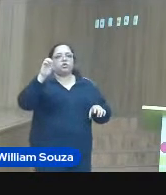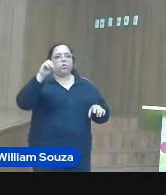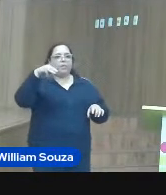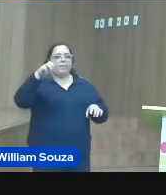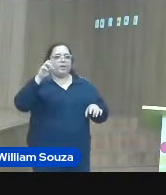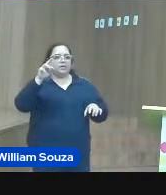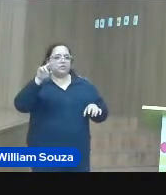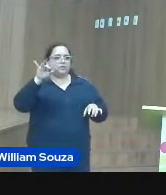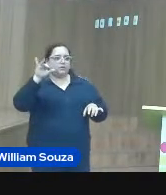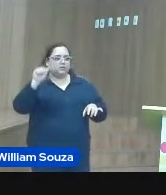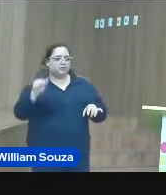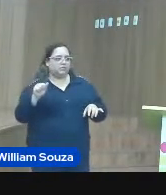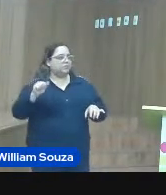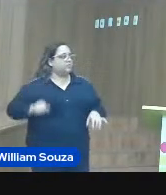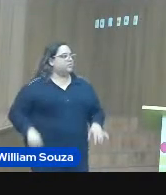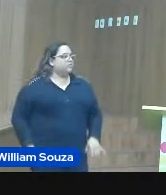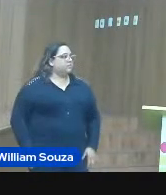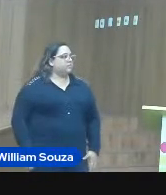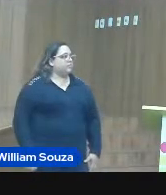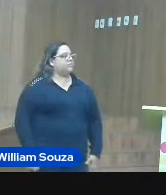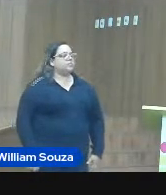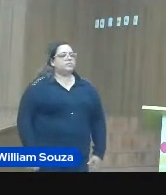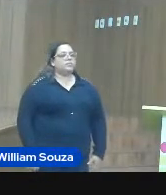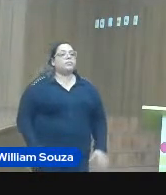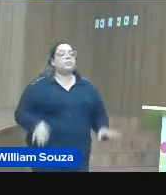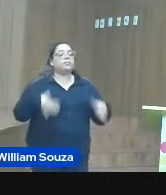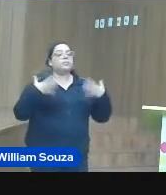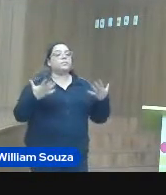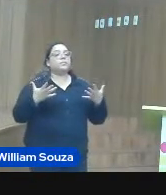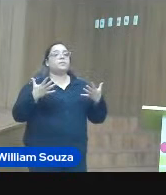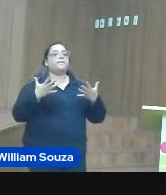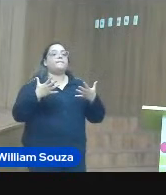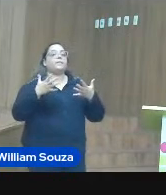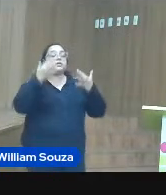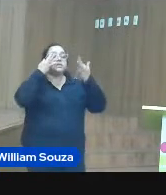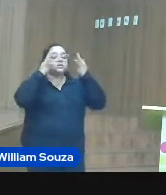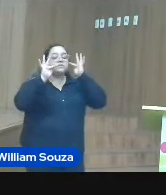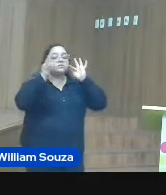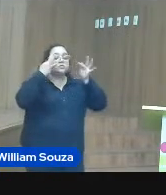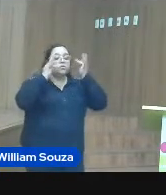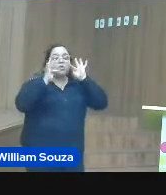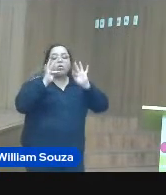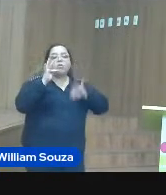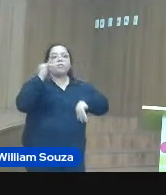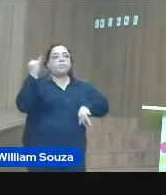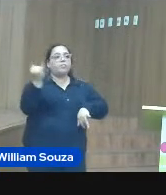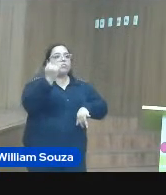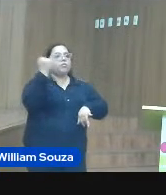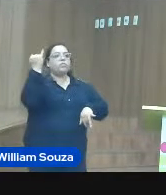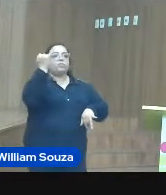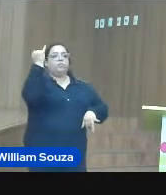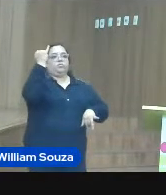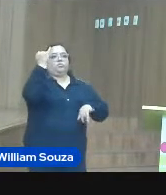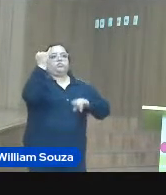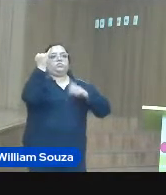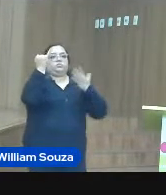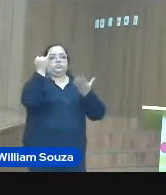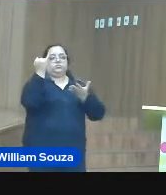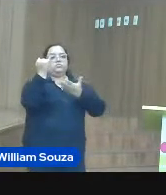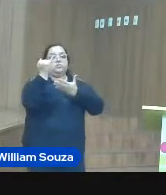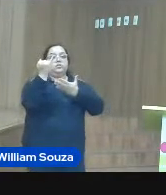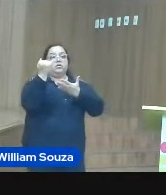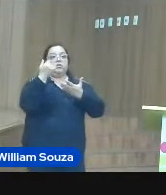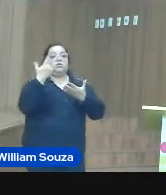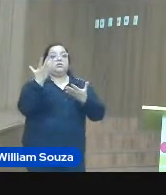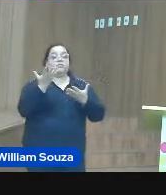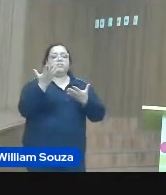E, bom, uma questão filosófica muito importante, né, é que no final do... Na verdade, em